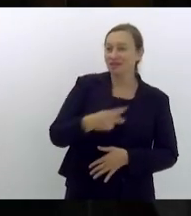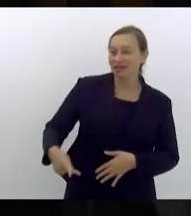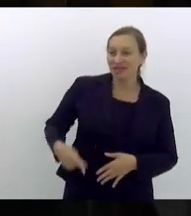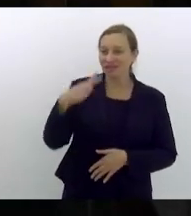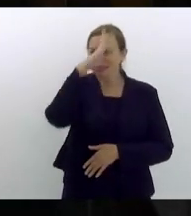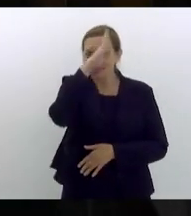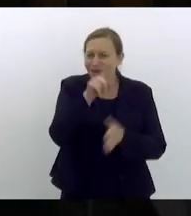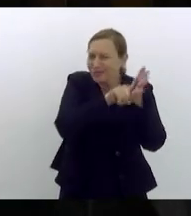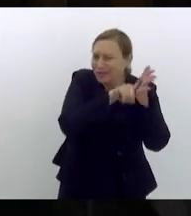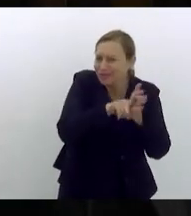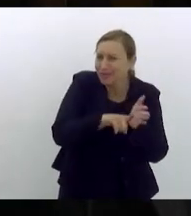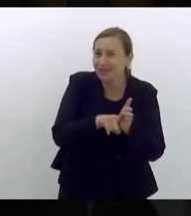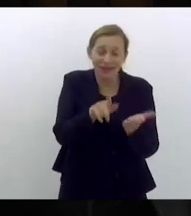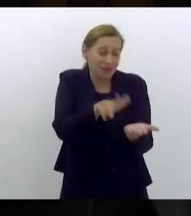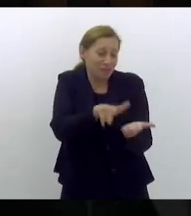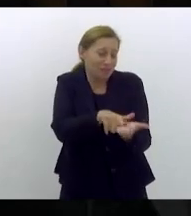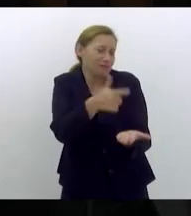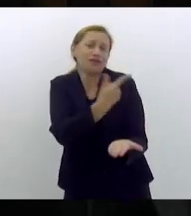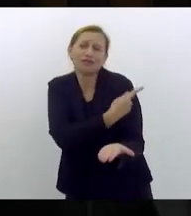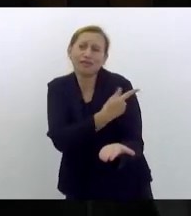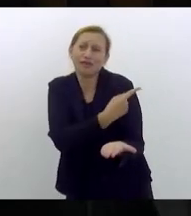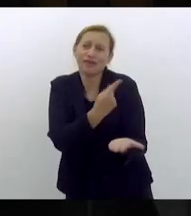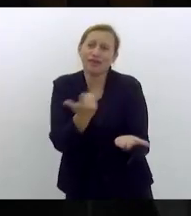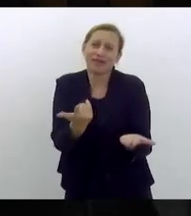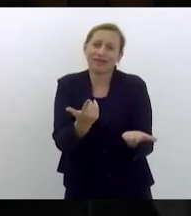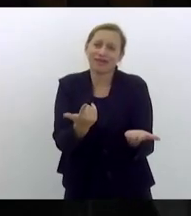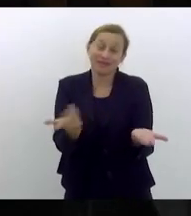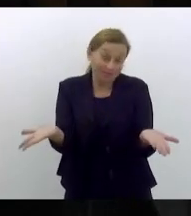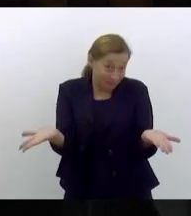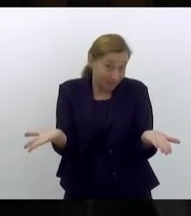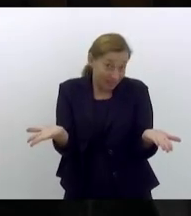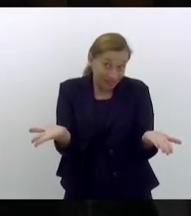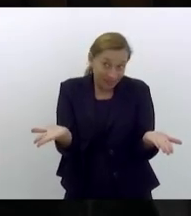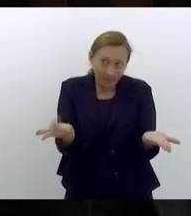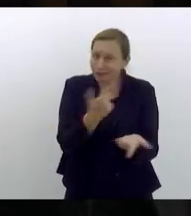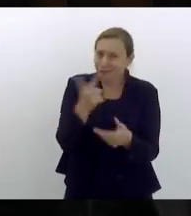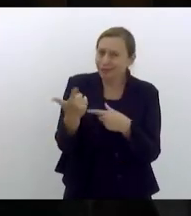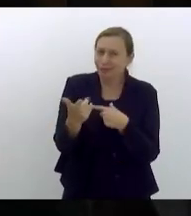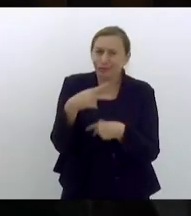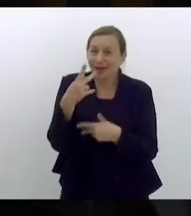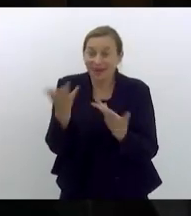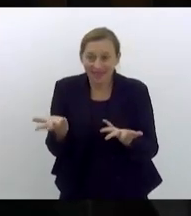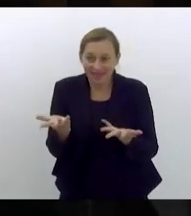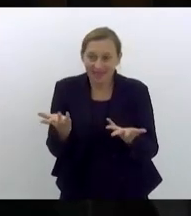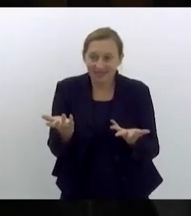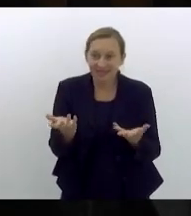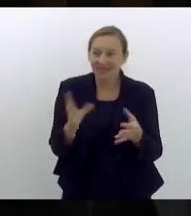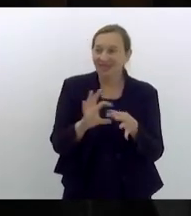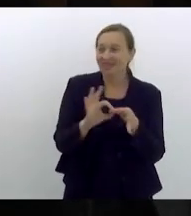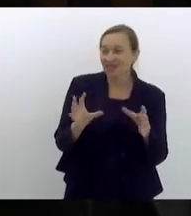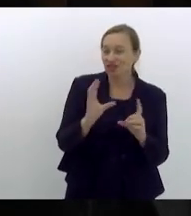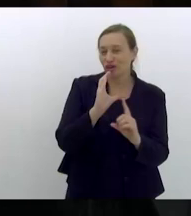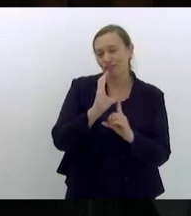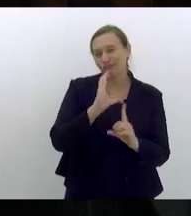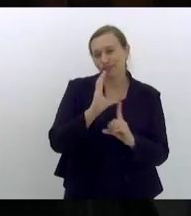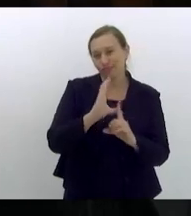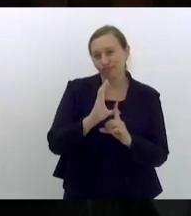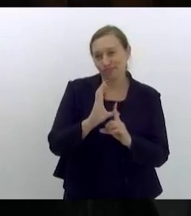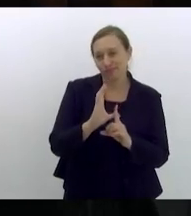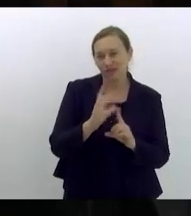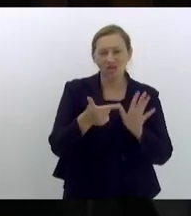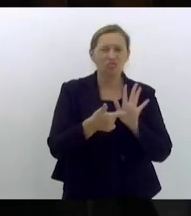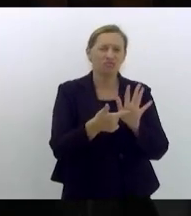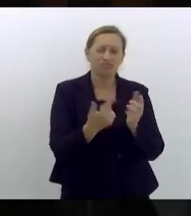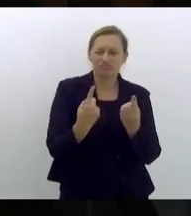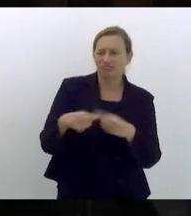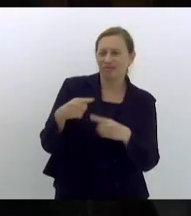investigado Cadê o cartão de vacina desse dia em você não tem o que falar assim é vexatório isso botar expor o presidente é ridículo é uma